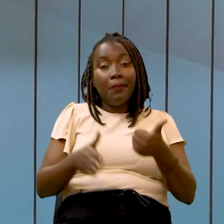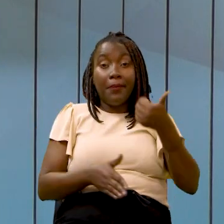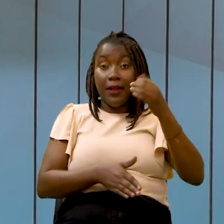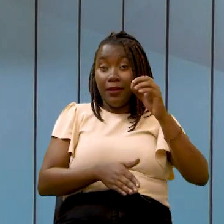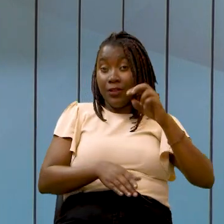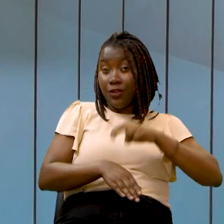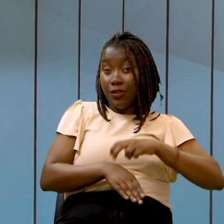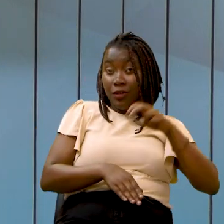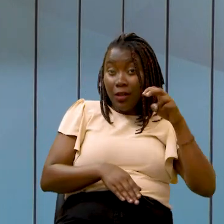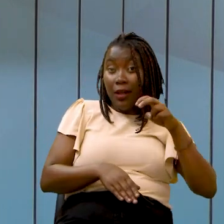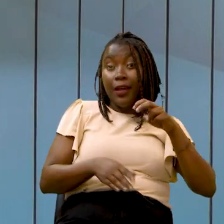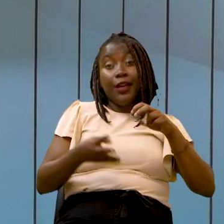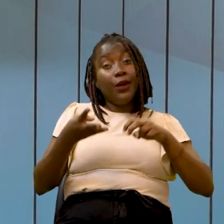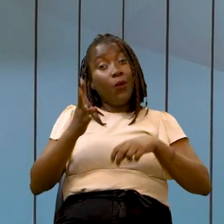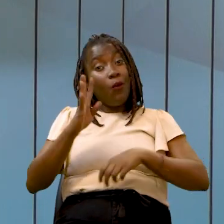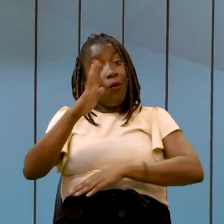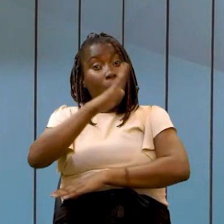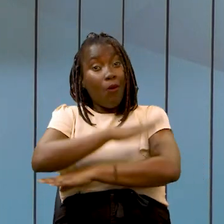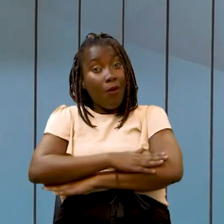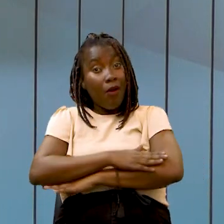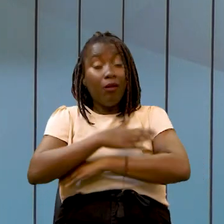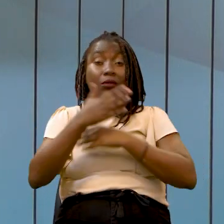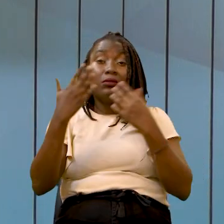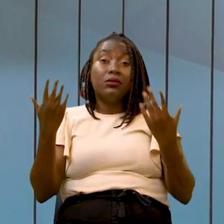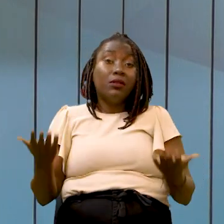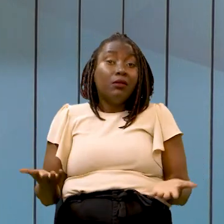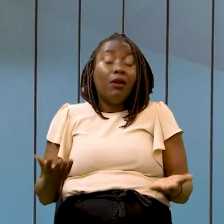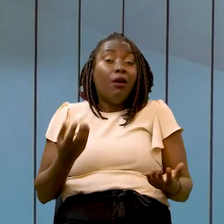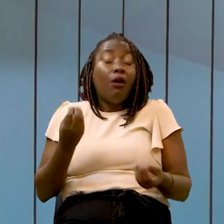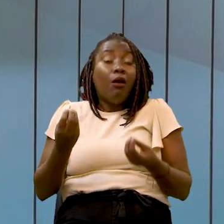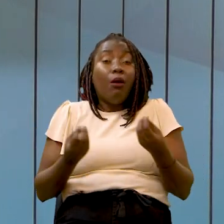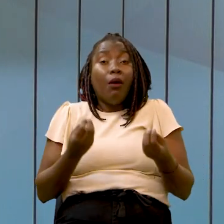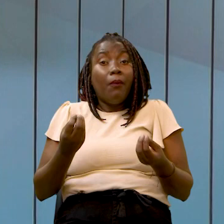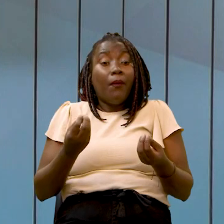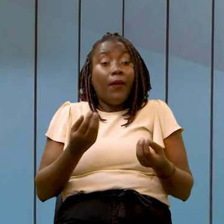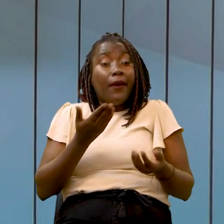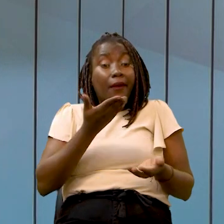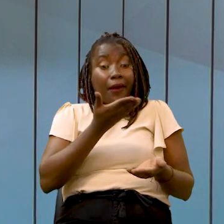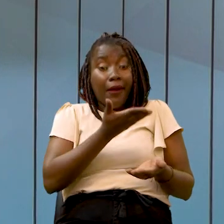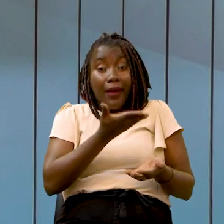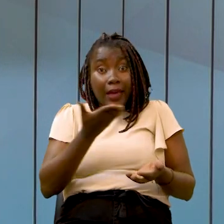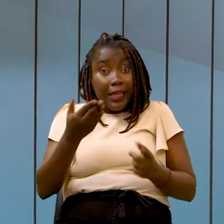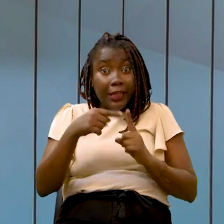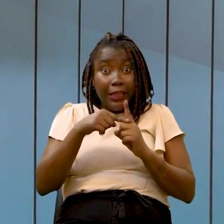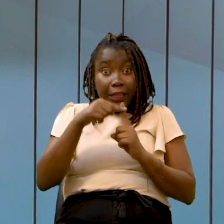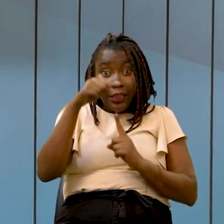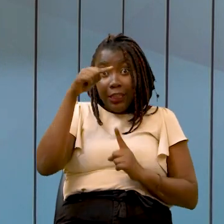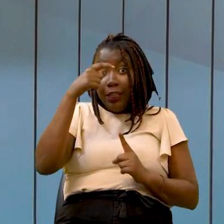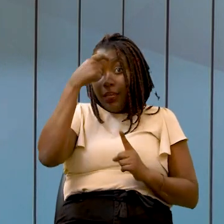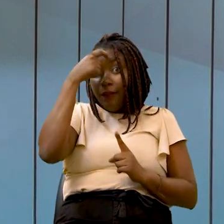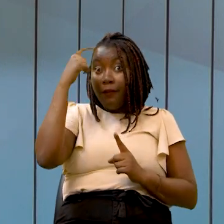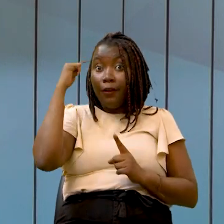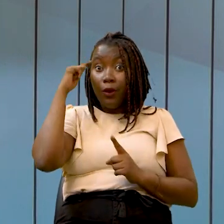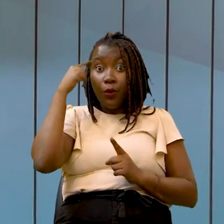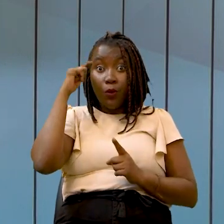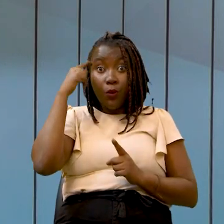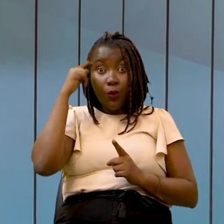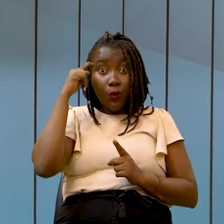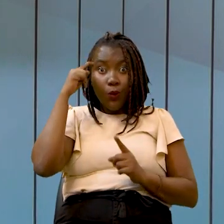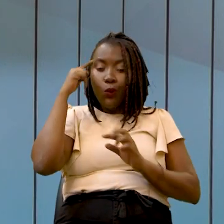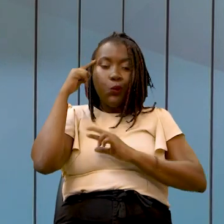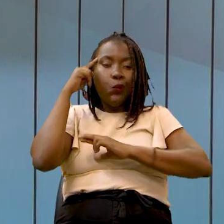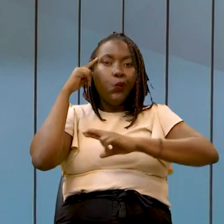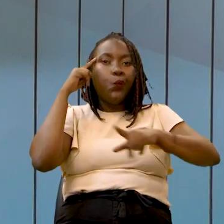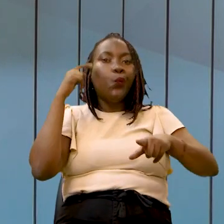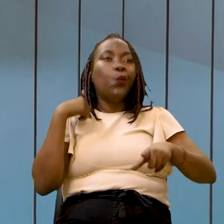sol naquele período entre 10 horas da manhã e 4 horas da tarde. Então, com esse nível de